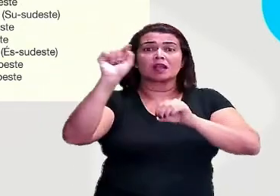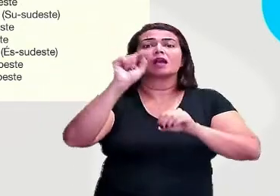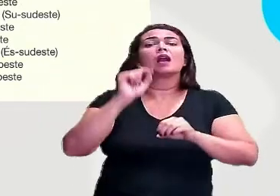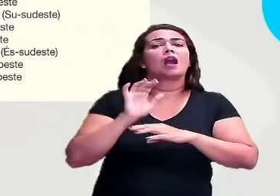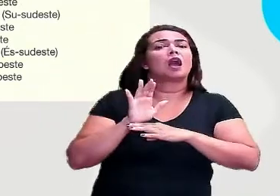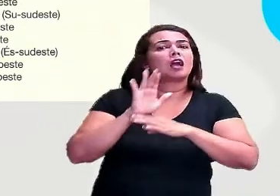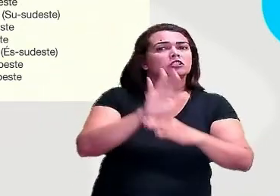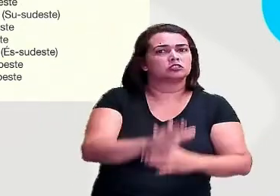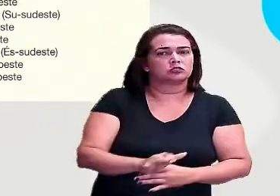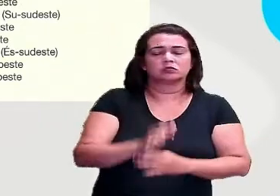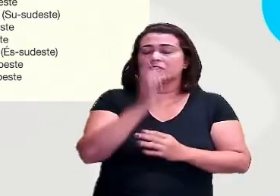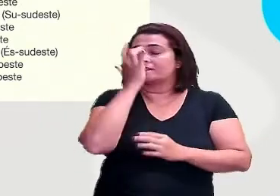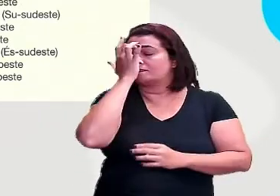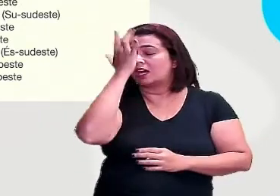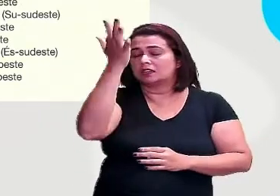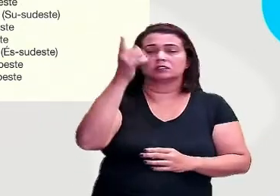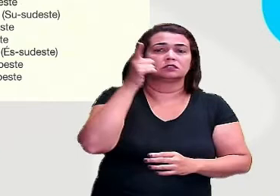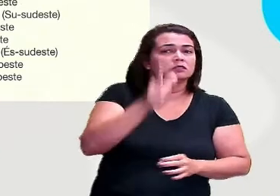orientação geográfica.